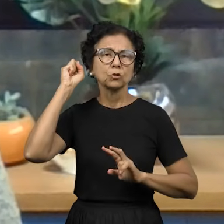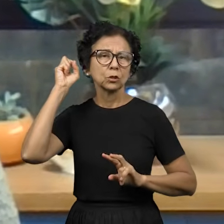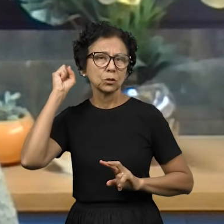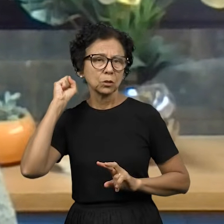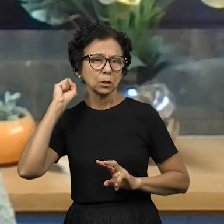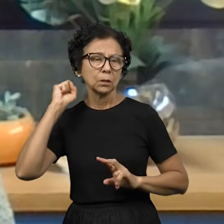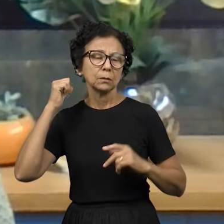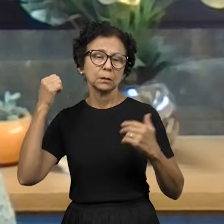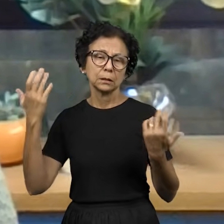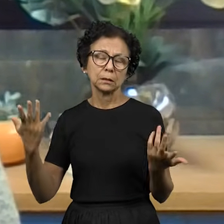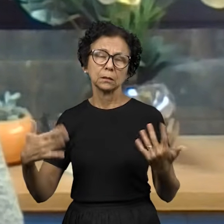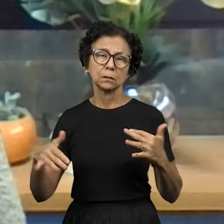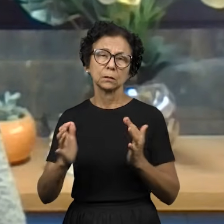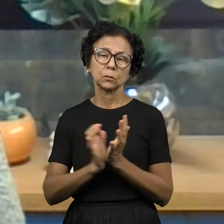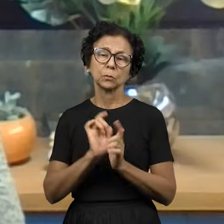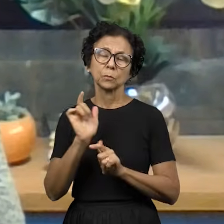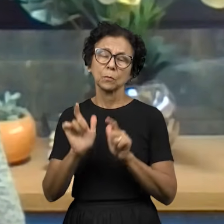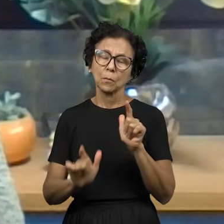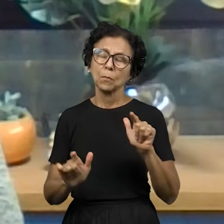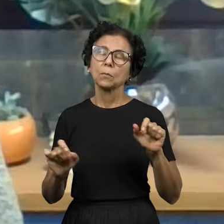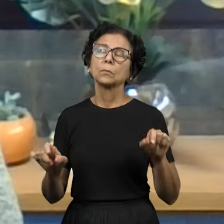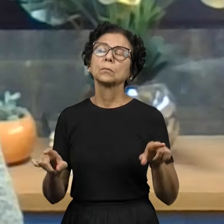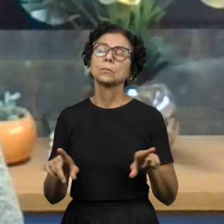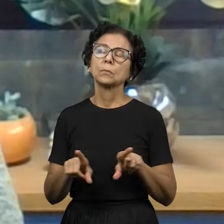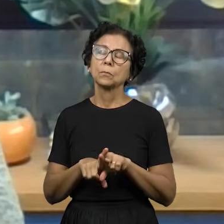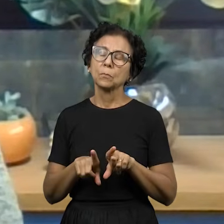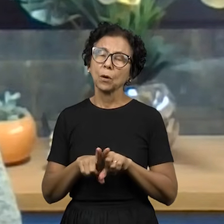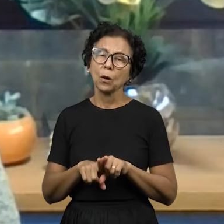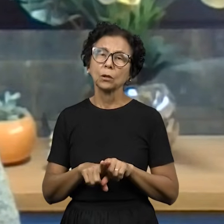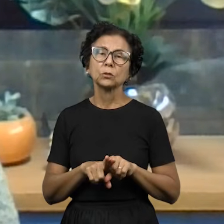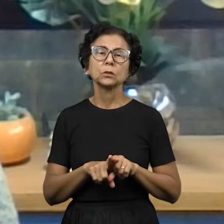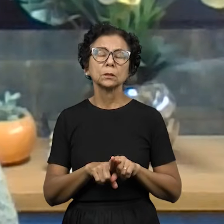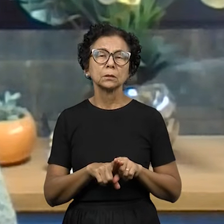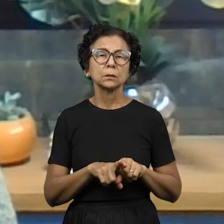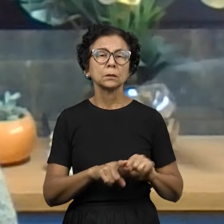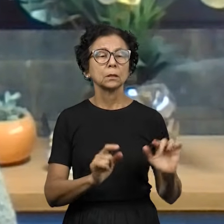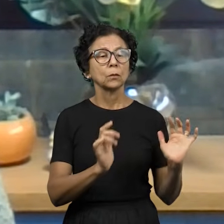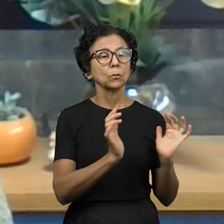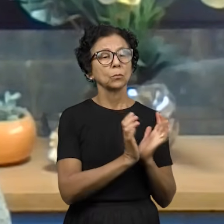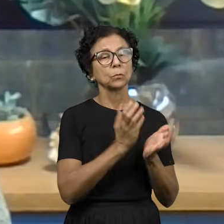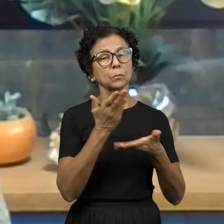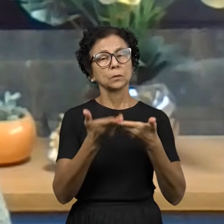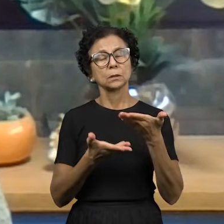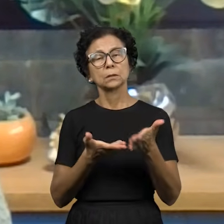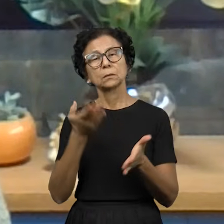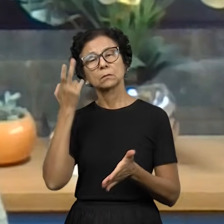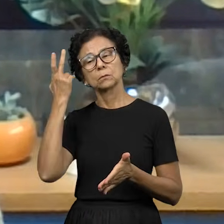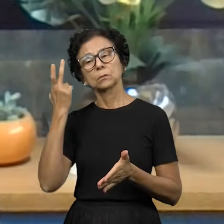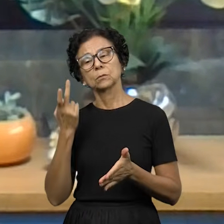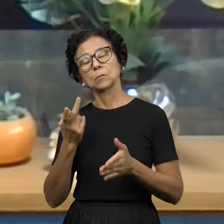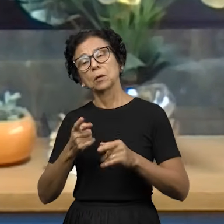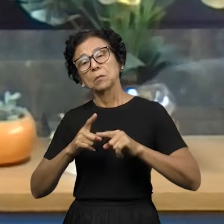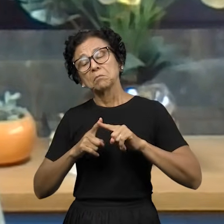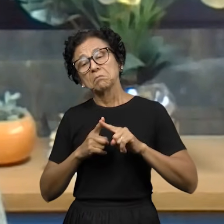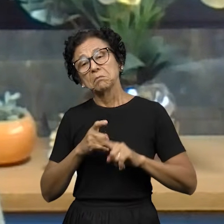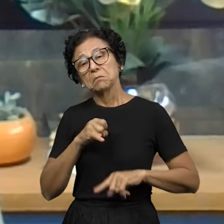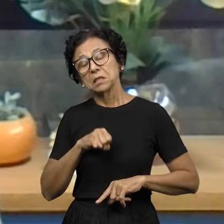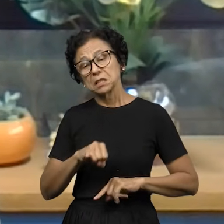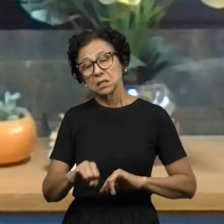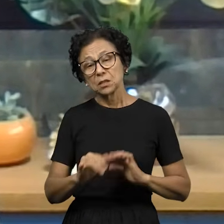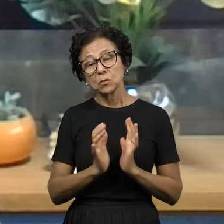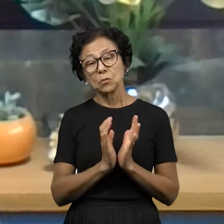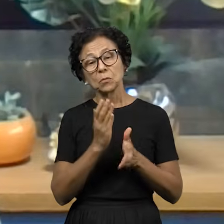auditiva, essas pessoas podem ser atendidas pelo grupo de assistência normalmente. Mas se o grupo